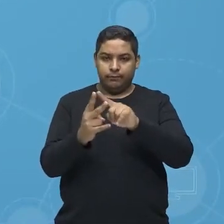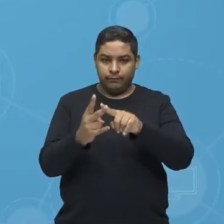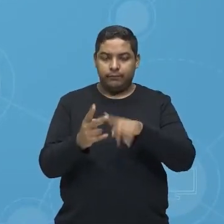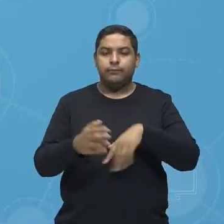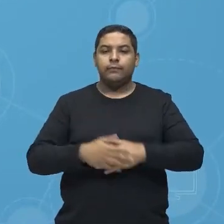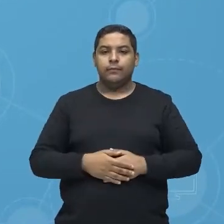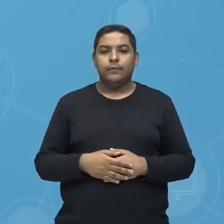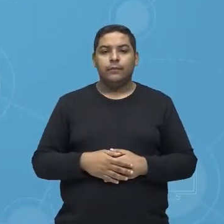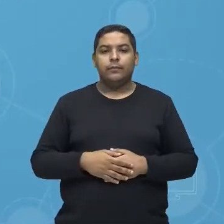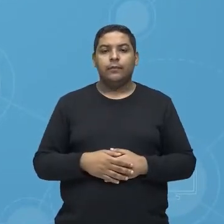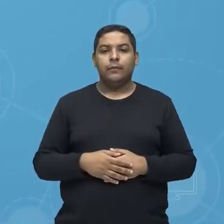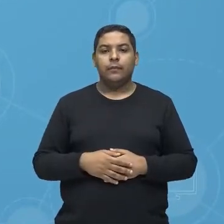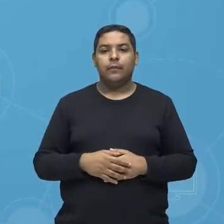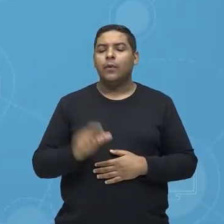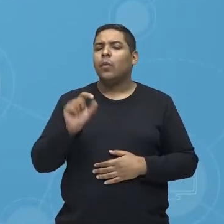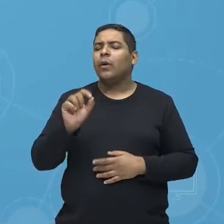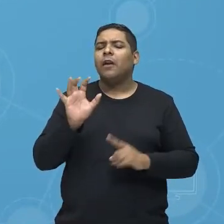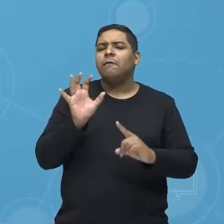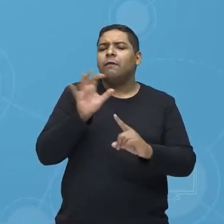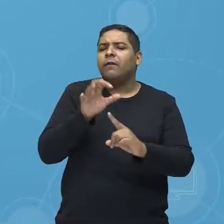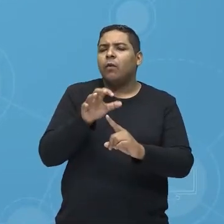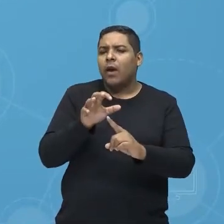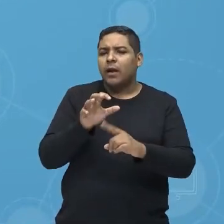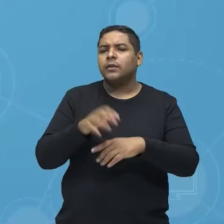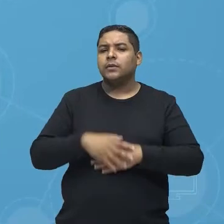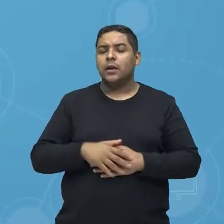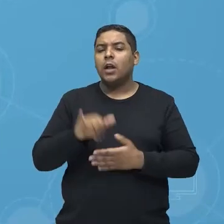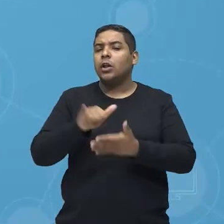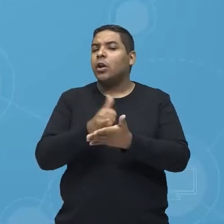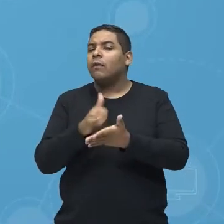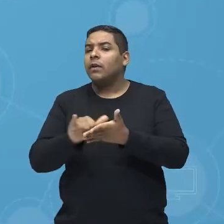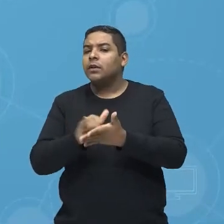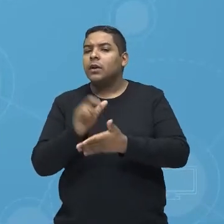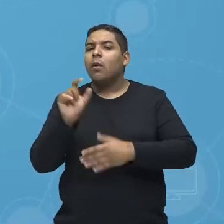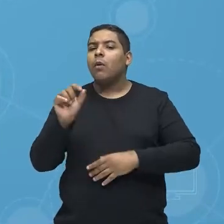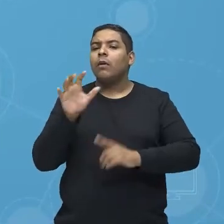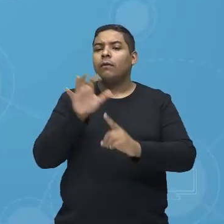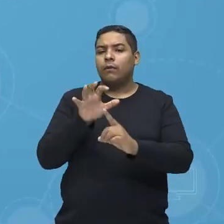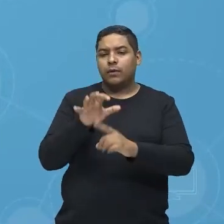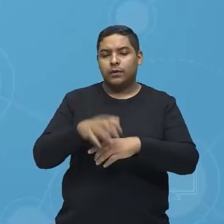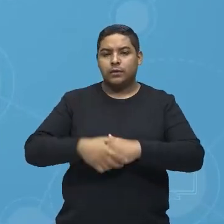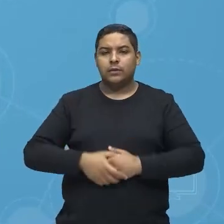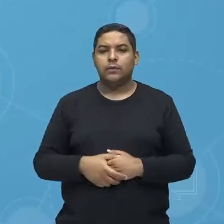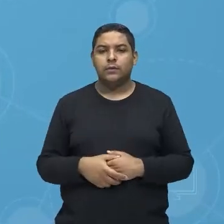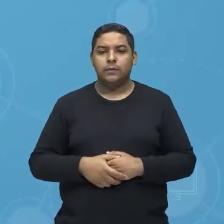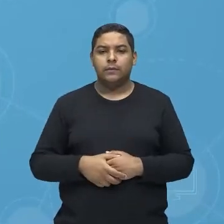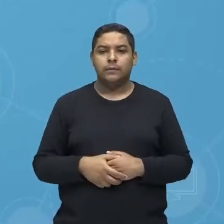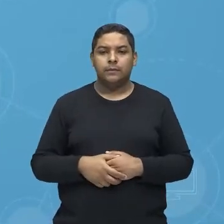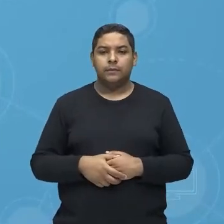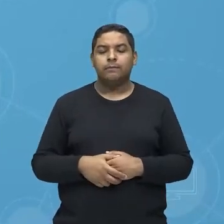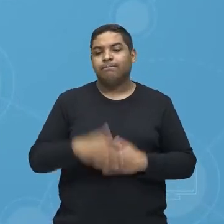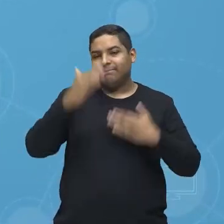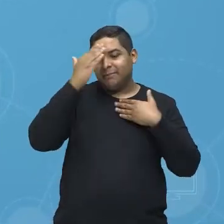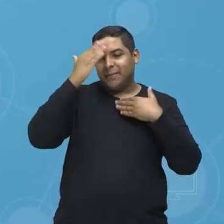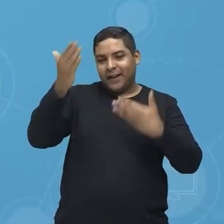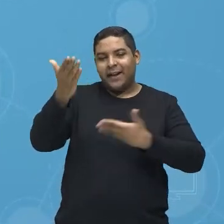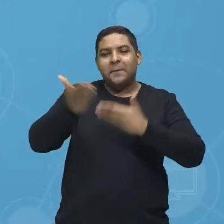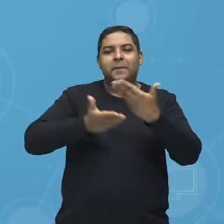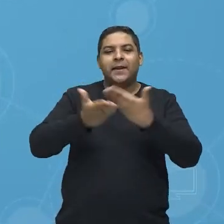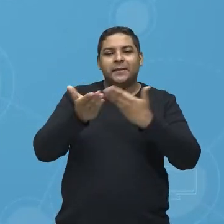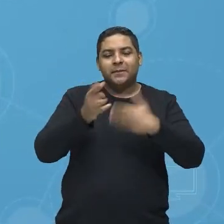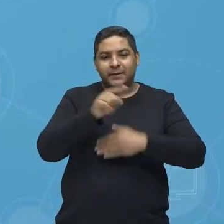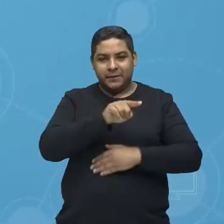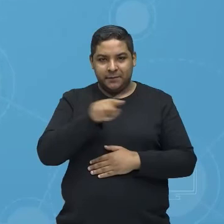a pouquinho o que ele influencia e Nova York, o que ele influencia, tá certo? Muito obrigada aí pela